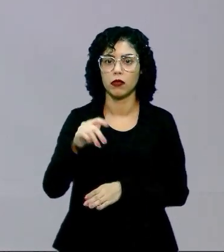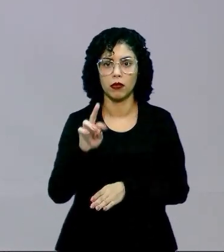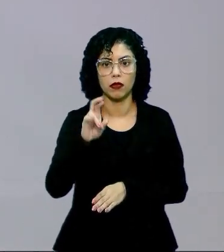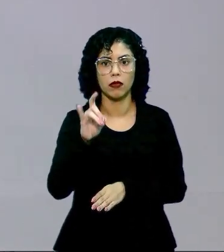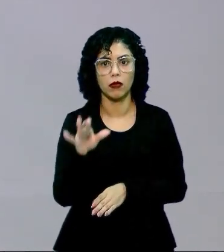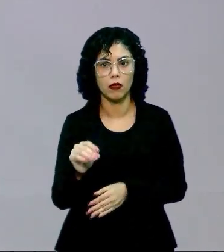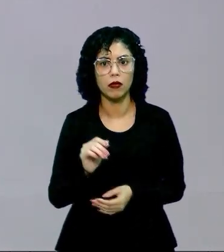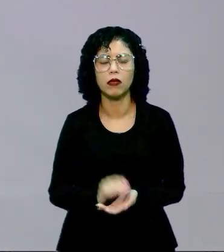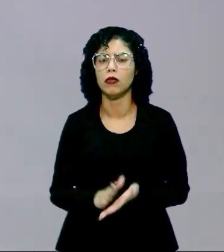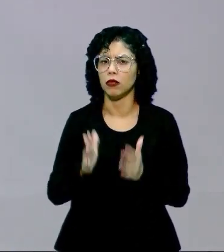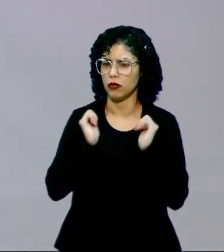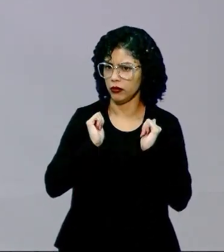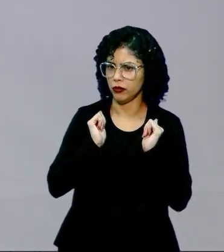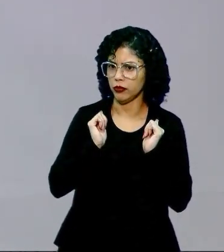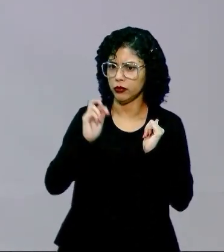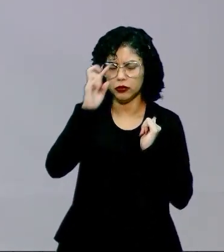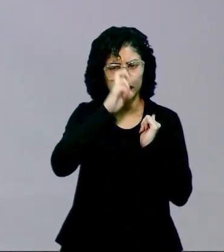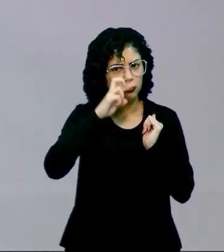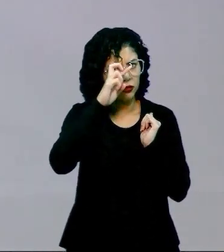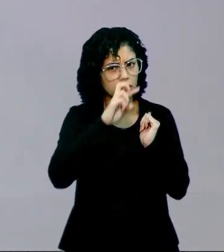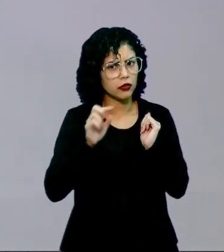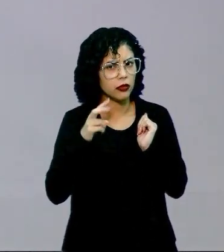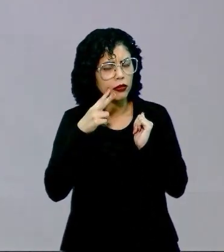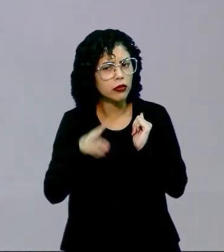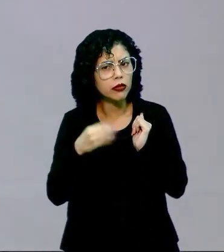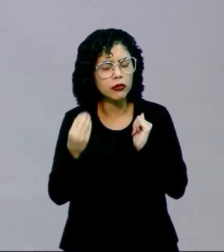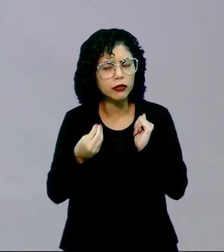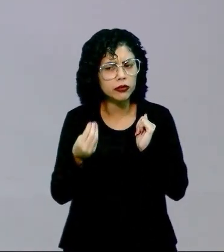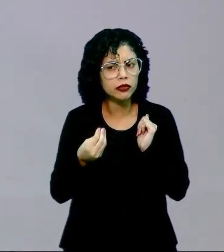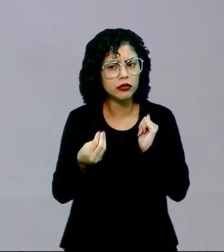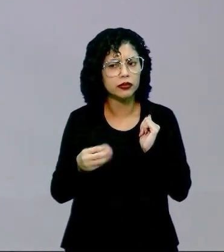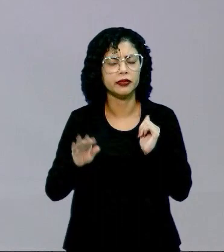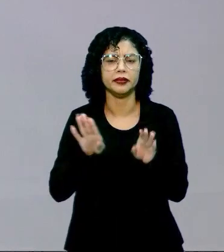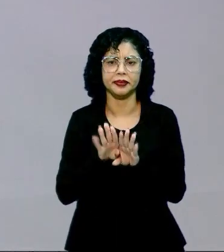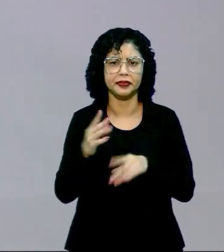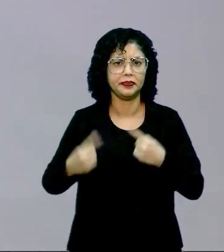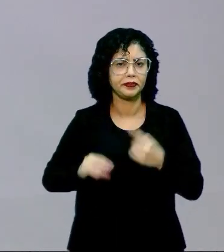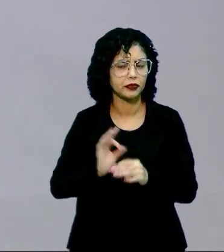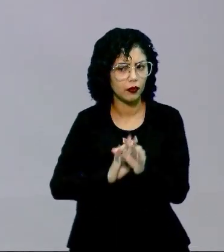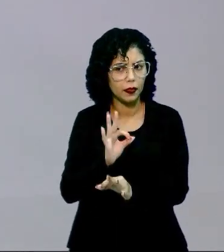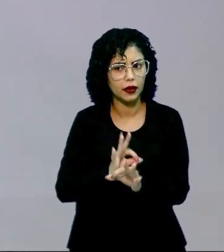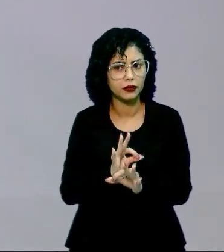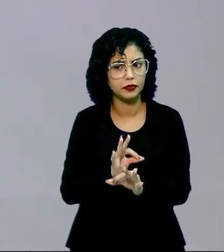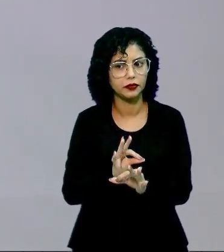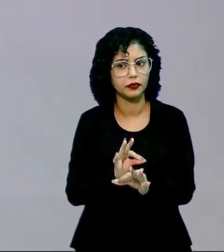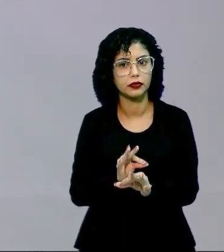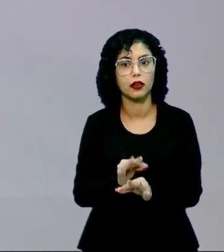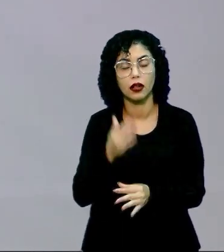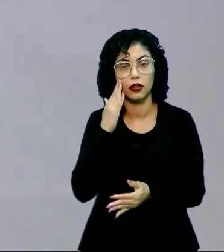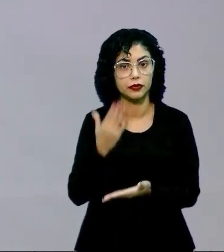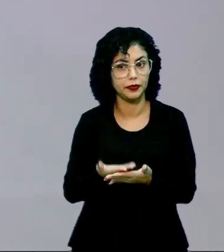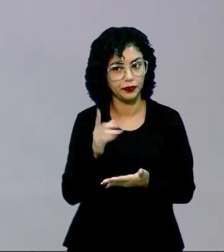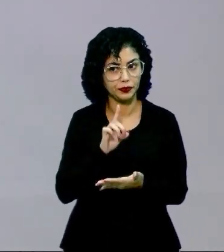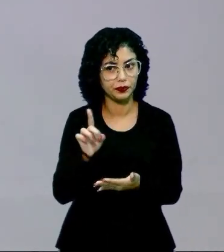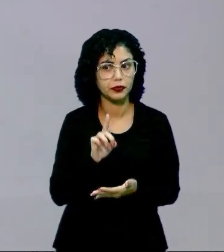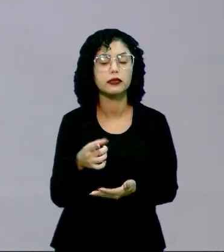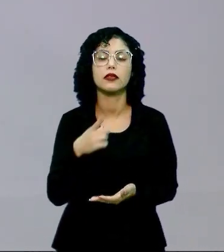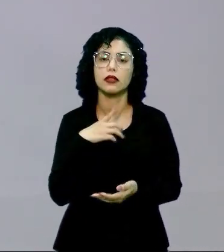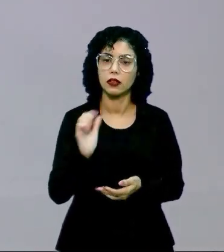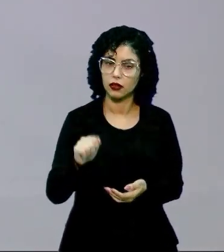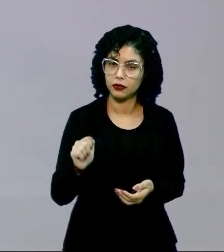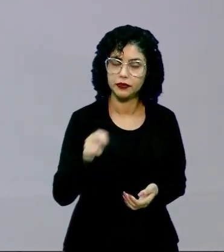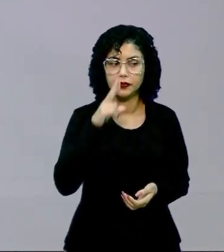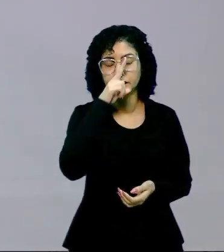patrícios. Eles ficavam só observando, vendo como é que estava sendo a política organizada. Creio eu que não, né? Eles tinham sim o